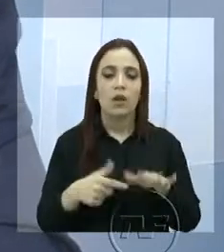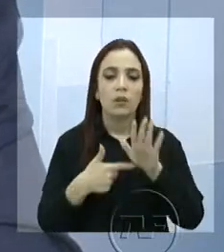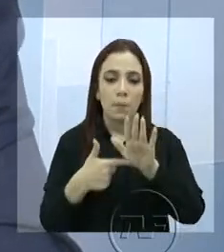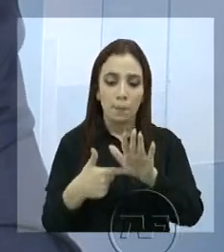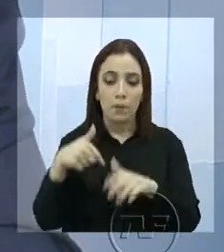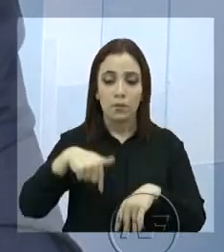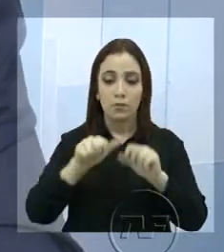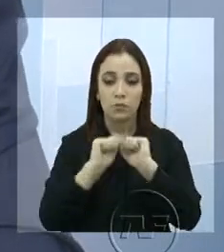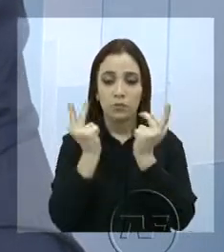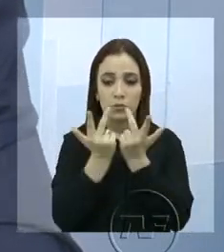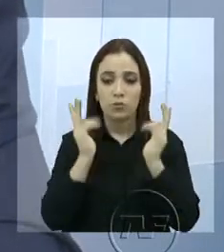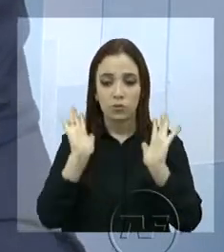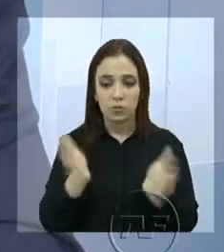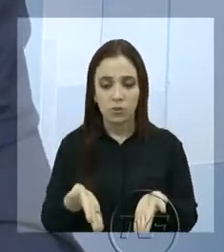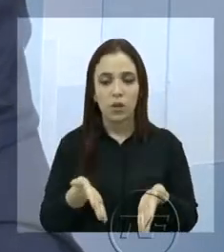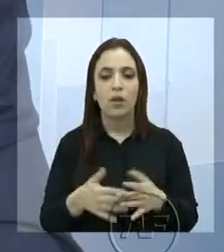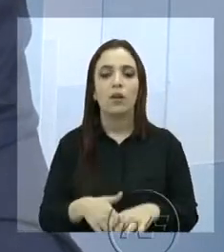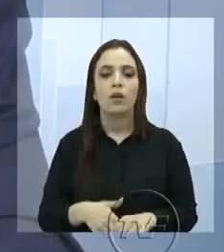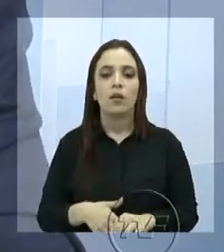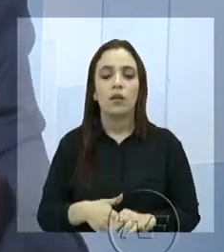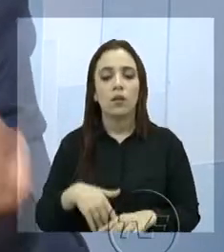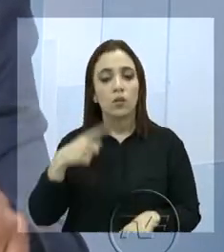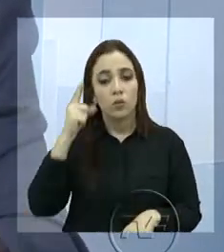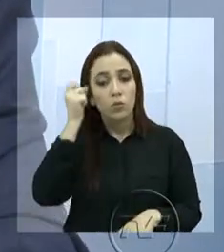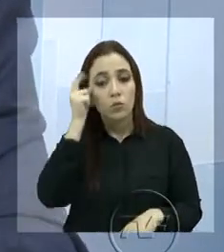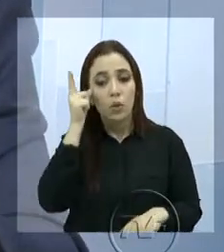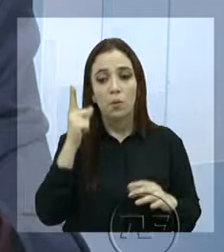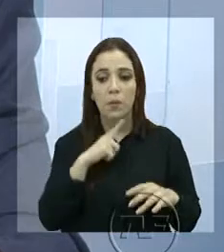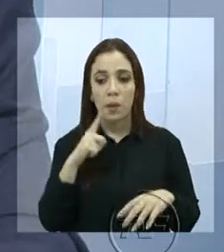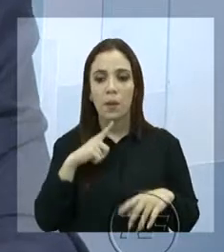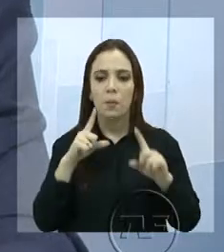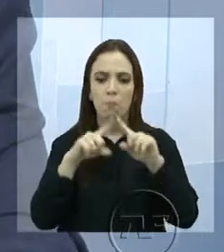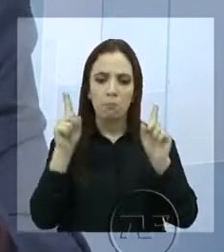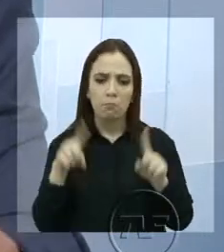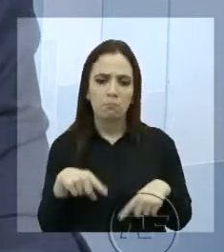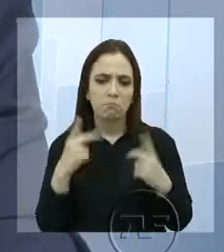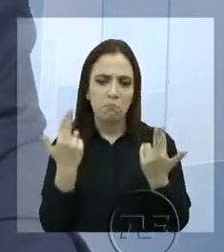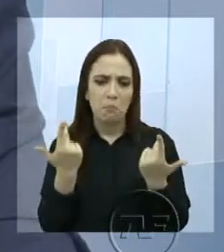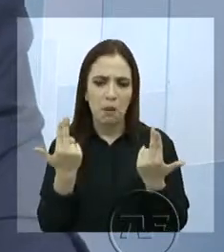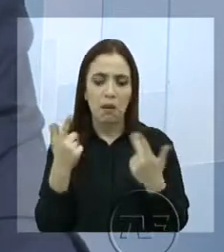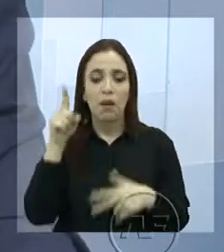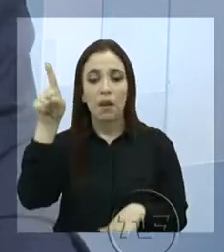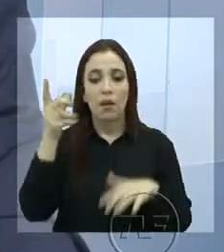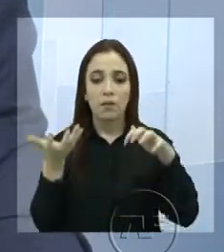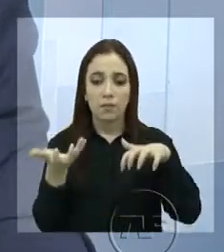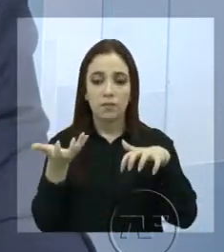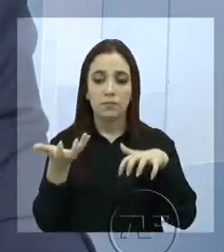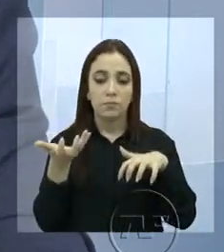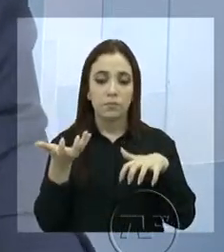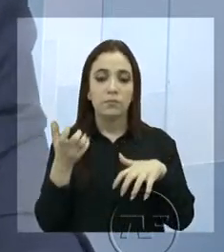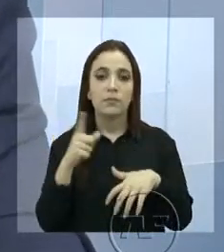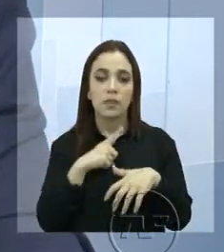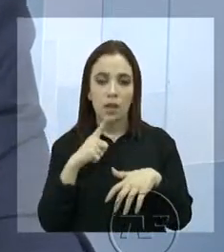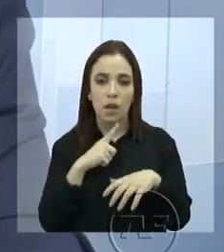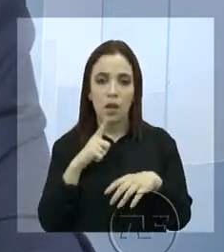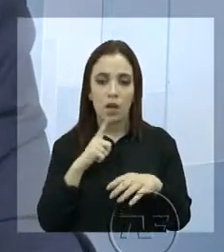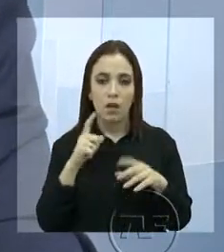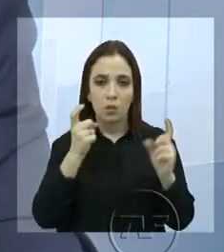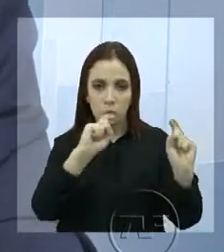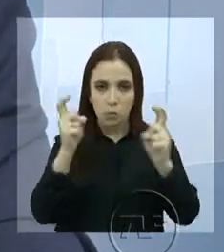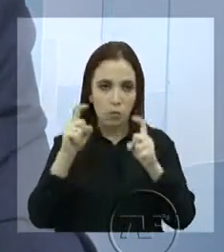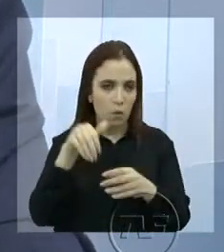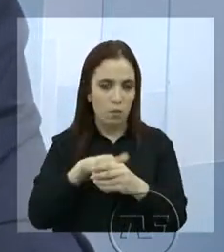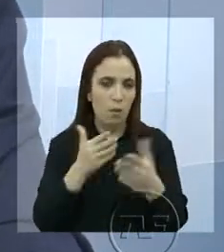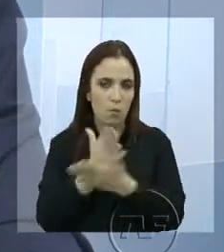apresentou ele aqui na Câmara, chegou ao nosso conhecimento. Existe um projeto similar no Senado Federal, sendo discutido ainda, não foi